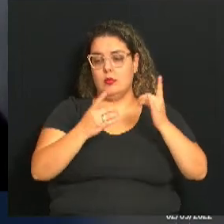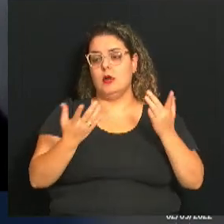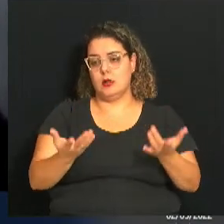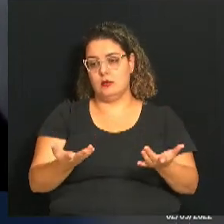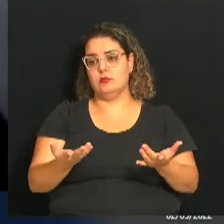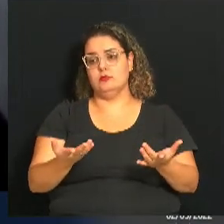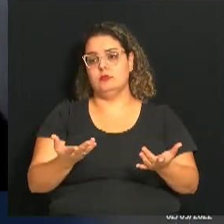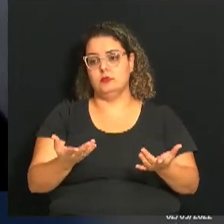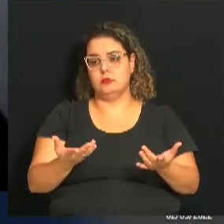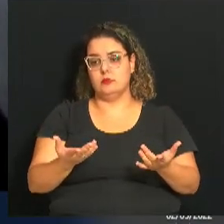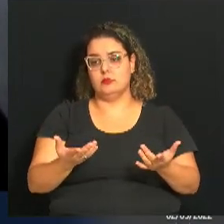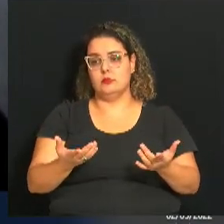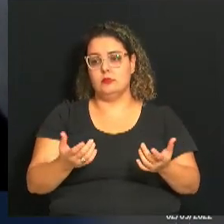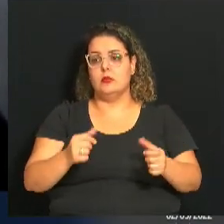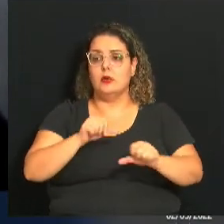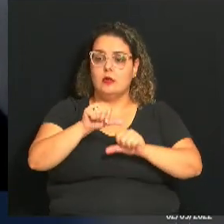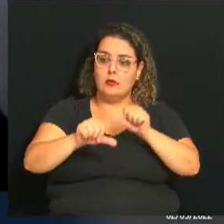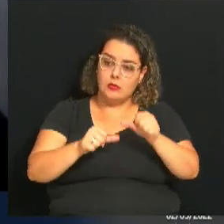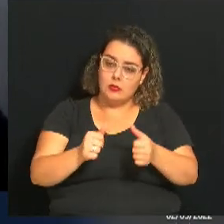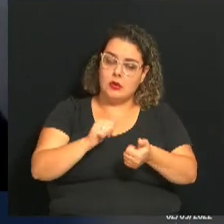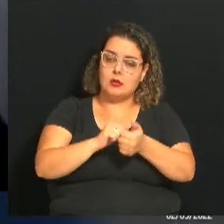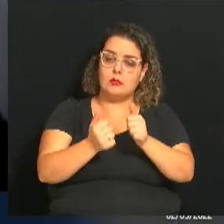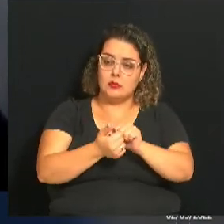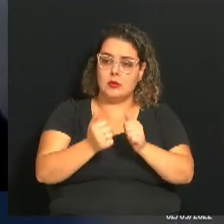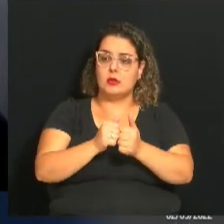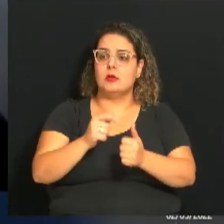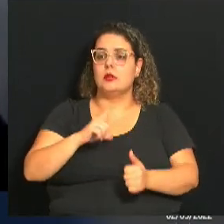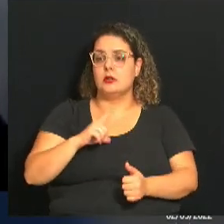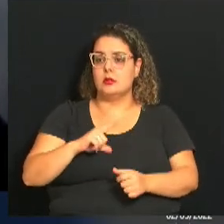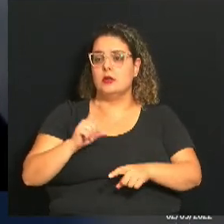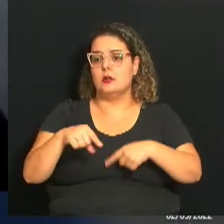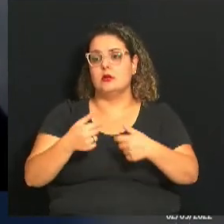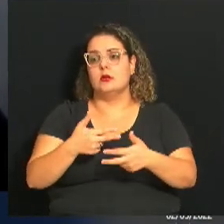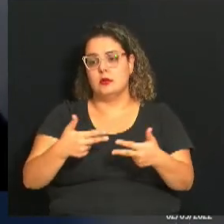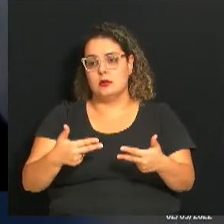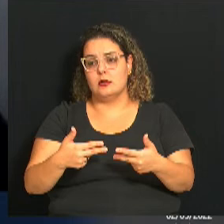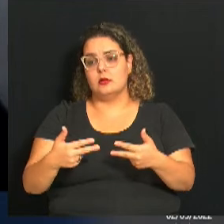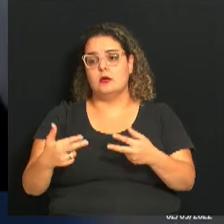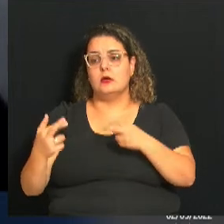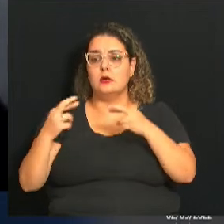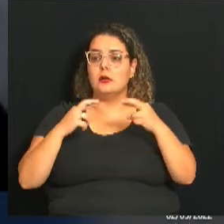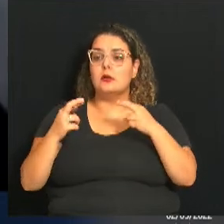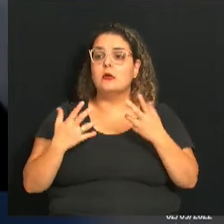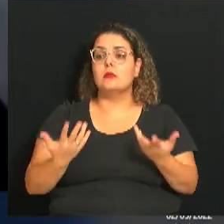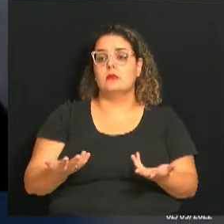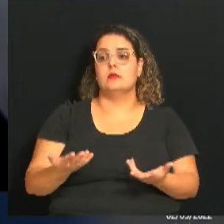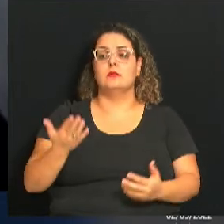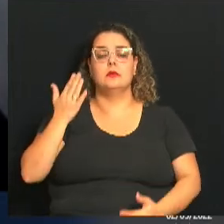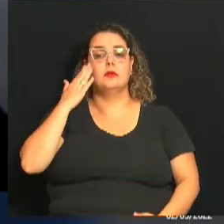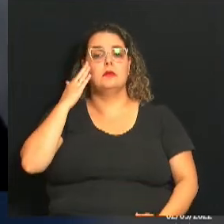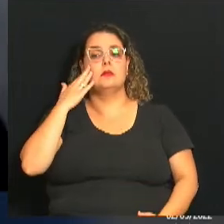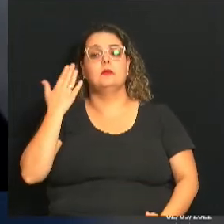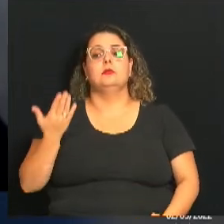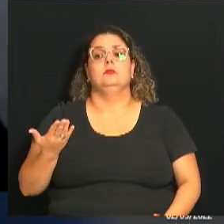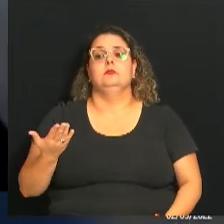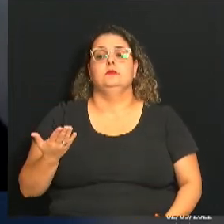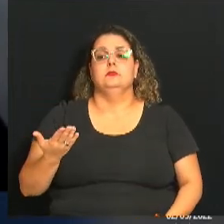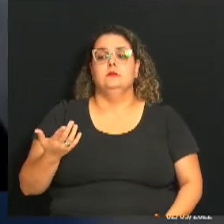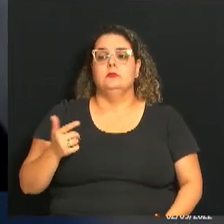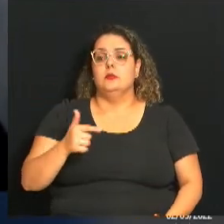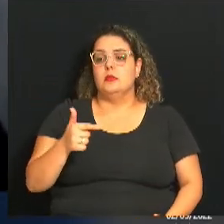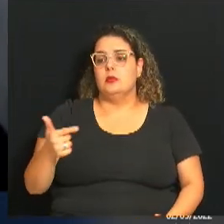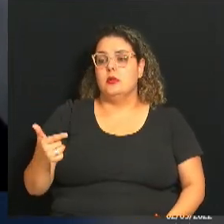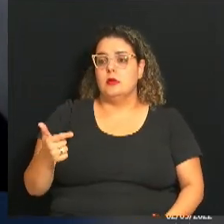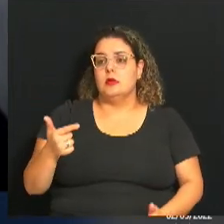ser retrofitado, né? Então, tem essa situação também que a gente está levantando para saber aonde nós estamos pisando, para não ter uma lei